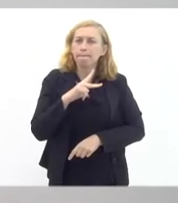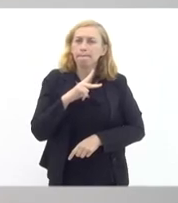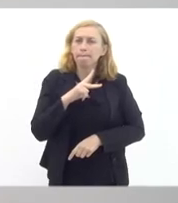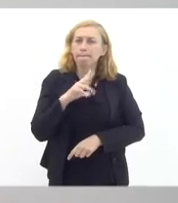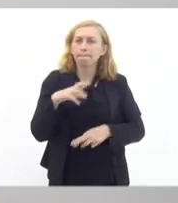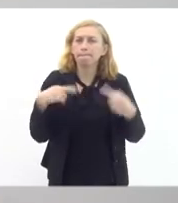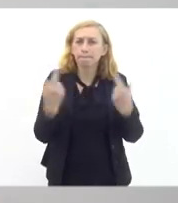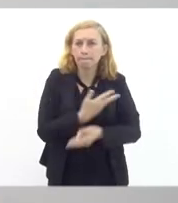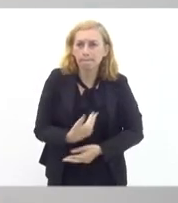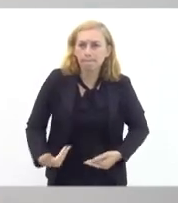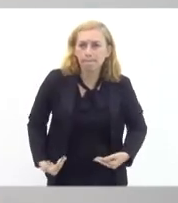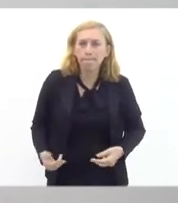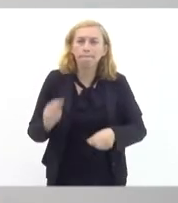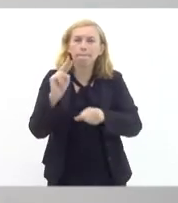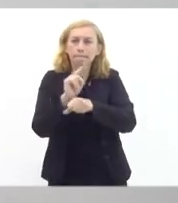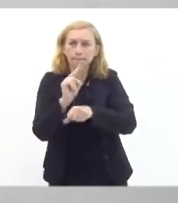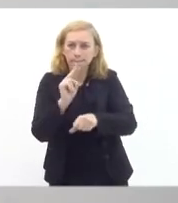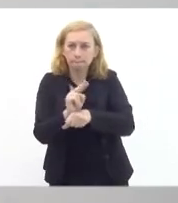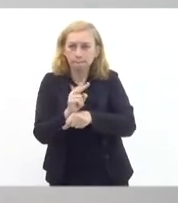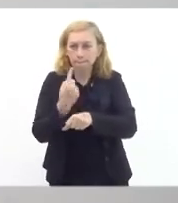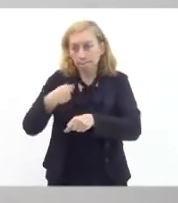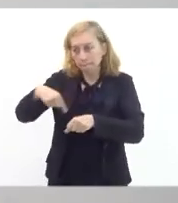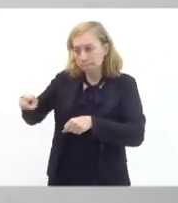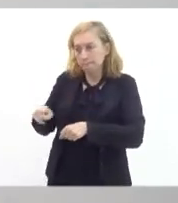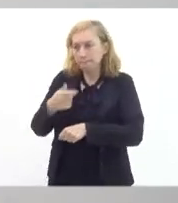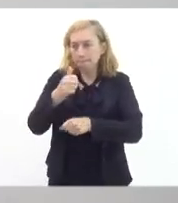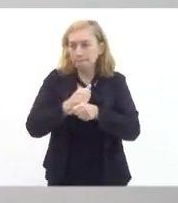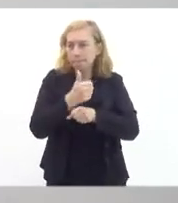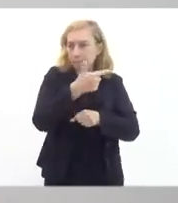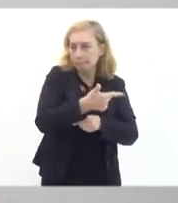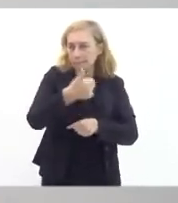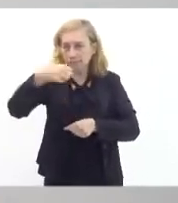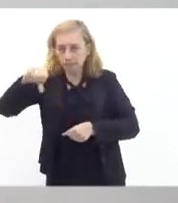audiência pública dos protetores, que nós fomos em